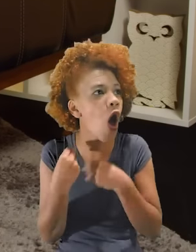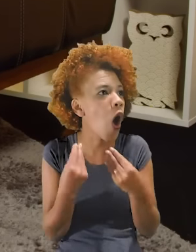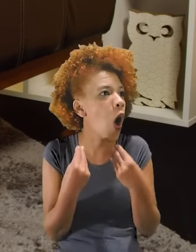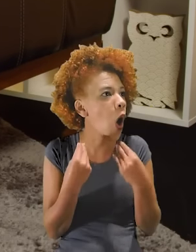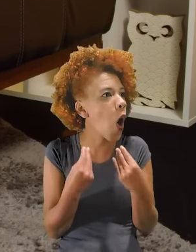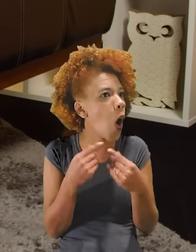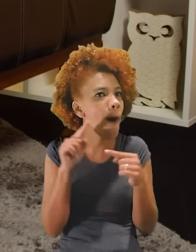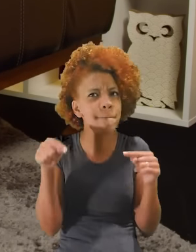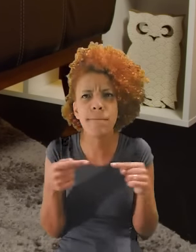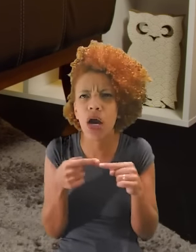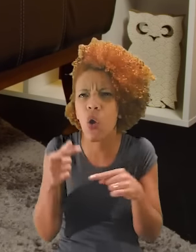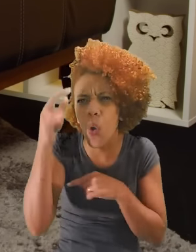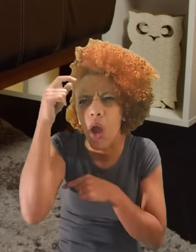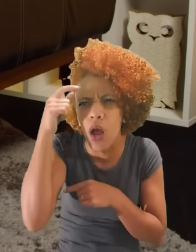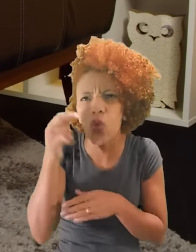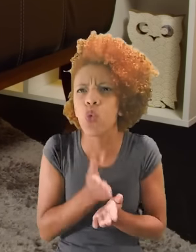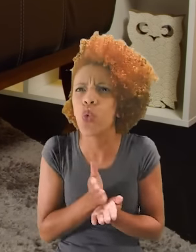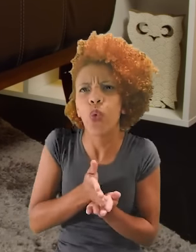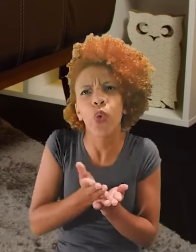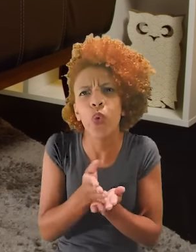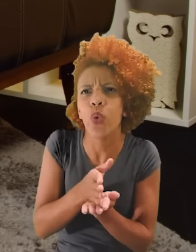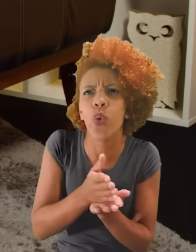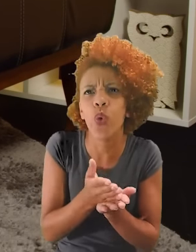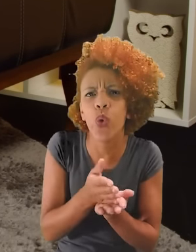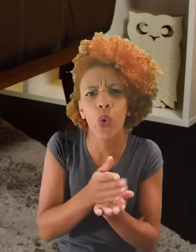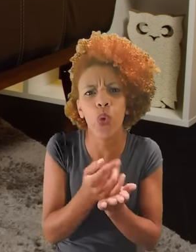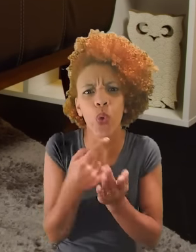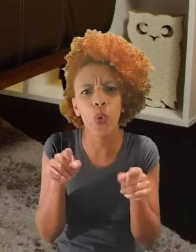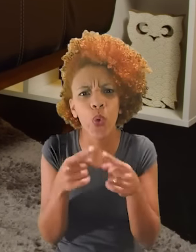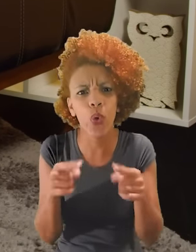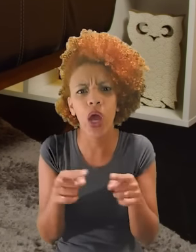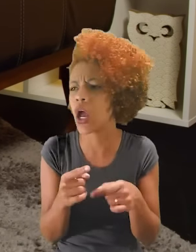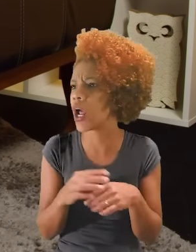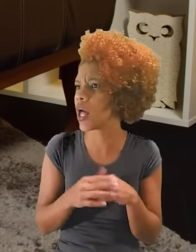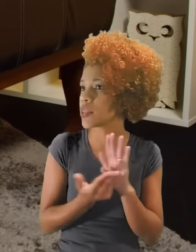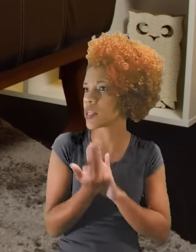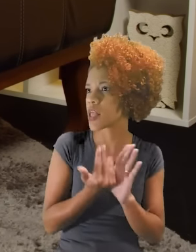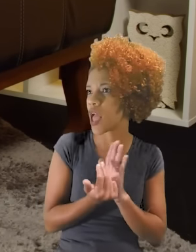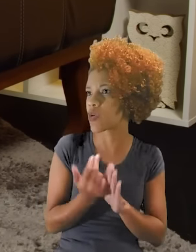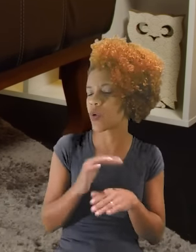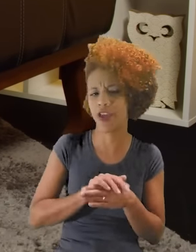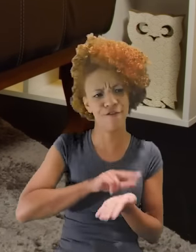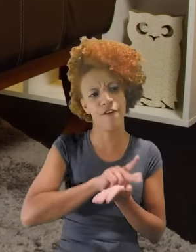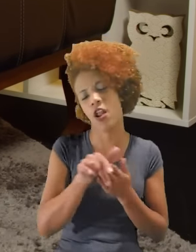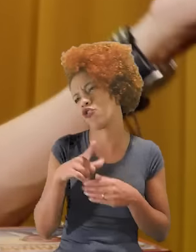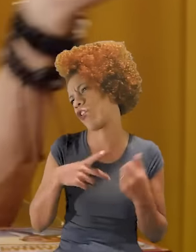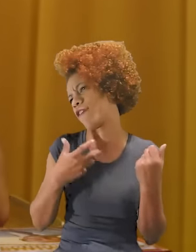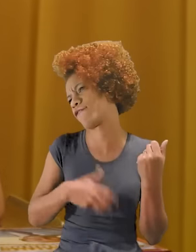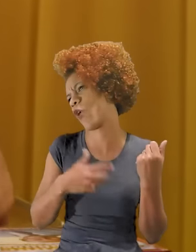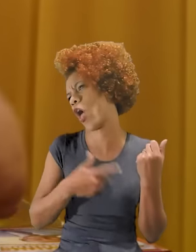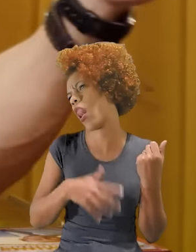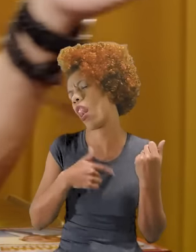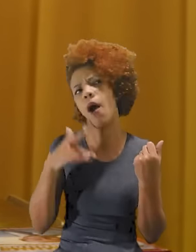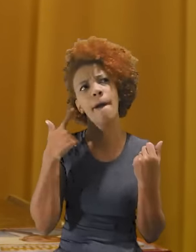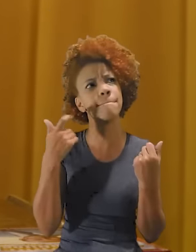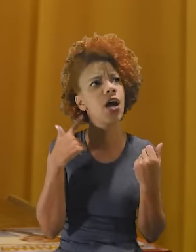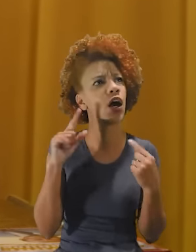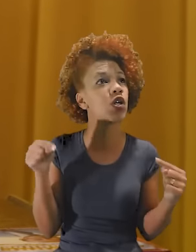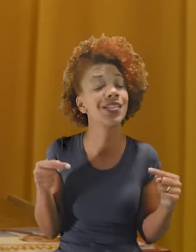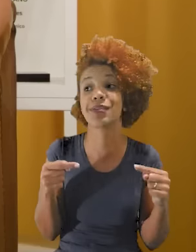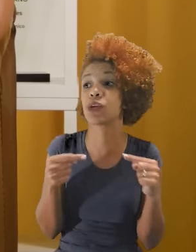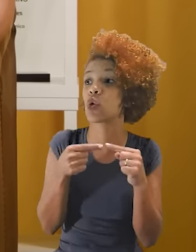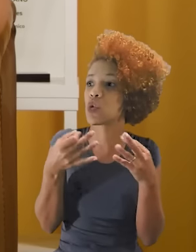essa? O cara tá assobiando, é a impressão minha. Tipo assim, o cara tá assobiando no desenho. E várias outras coisas, né? E tinha violão tocando, e tinha barulho, então